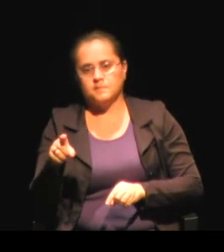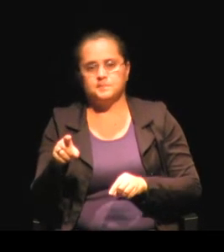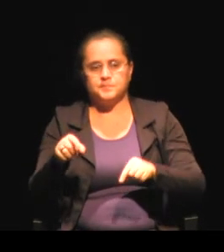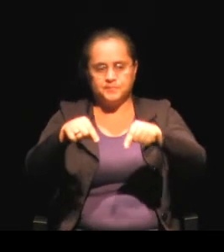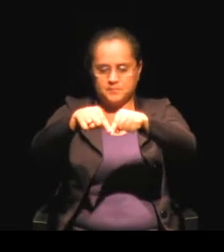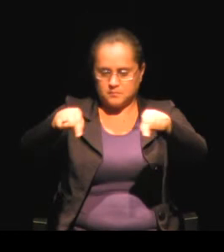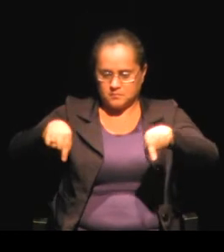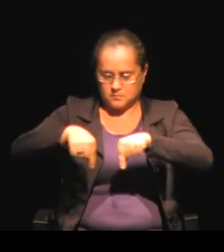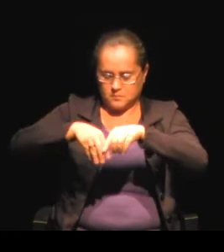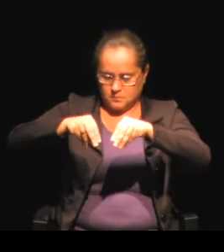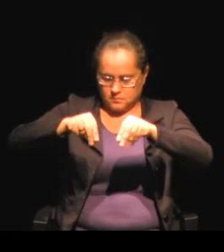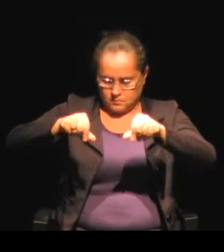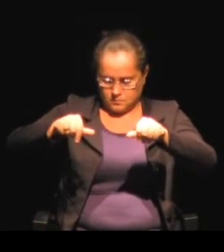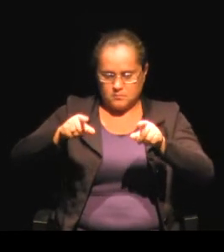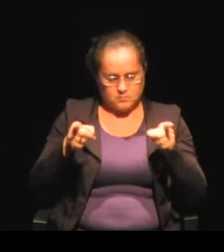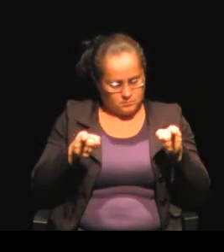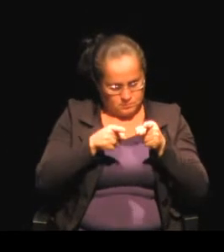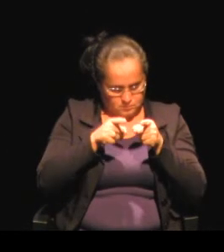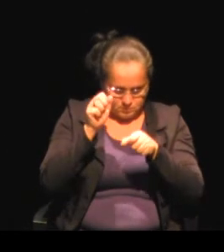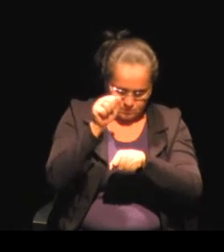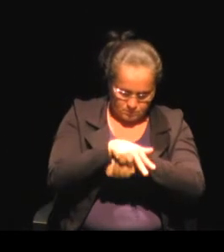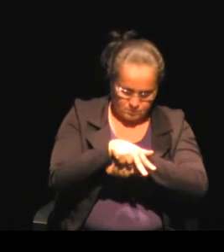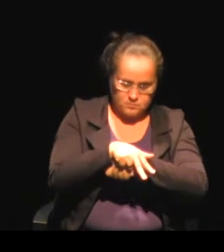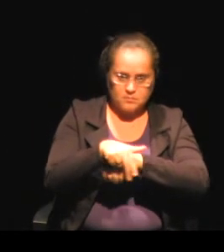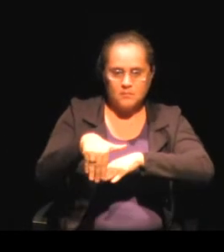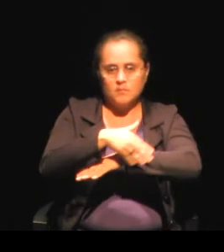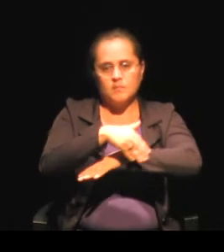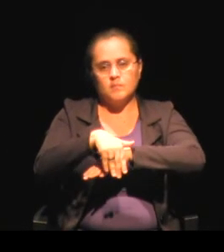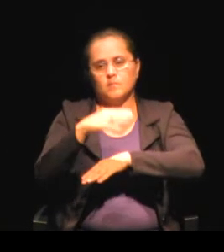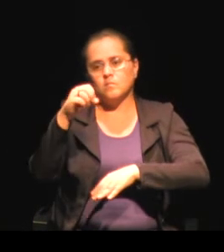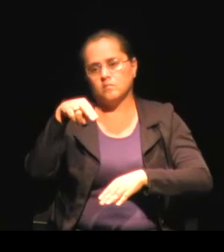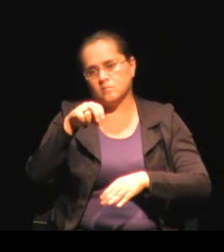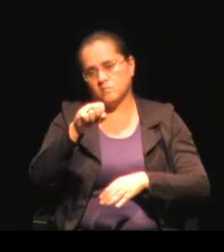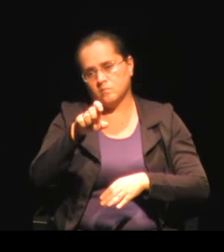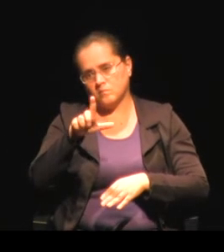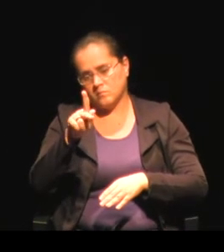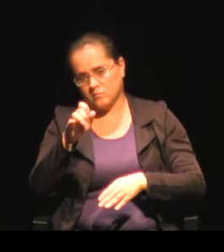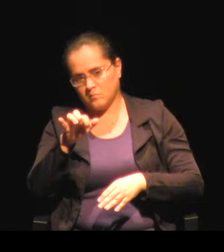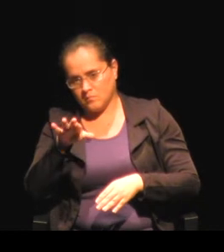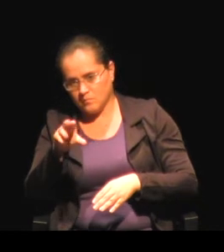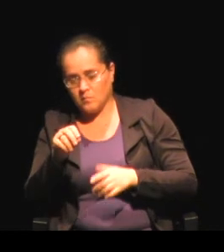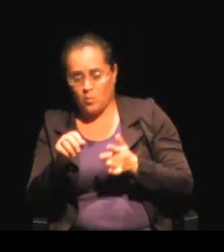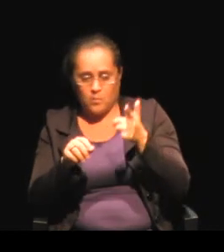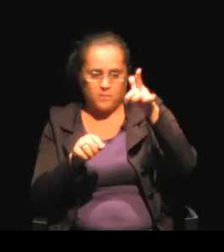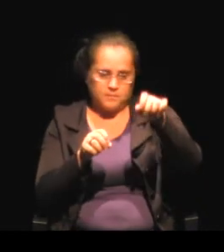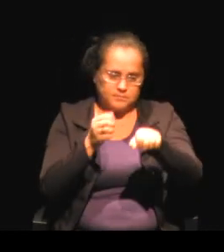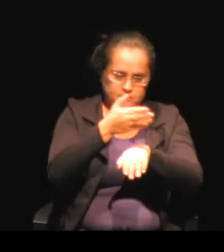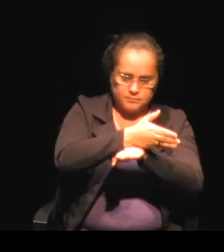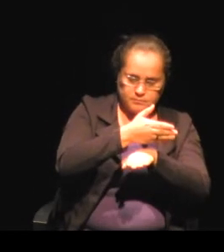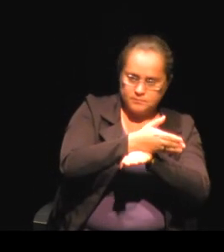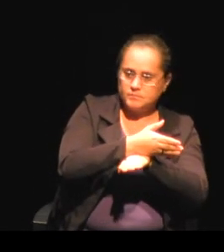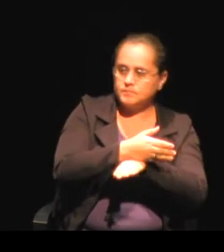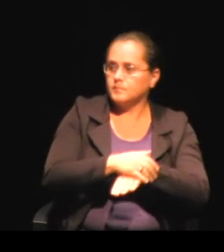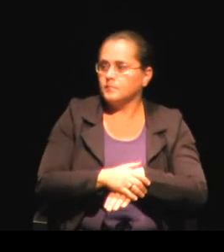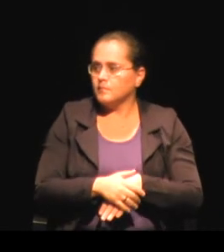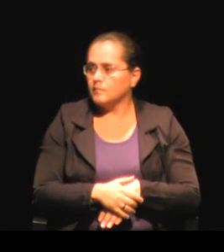Rua Formosa, com Vale do Anhangabaú. O terreno, na verdade, tem uma pequena entrada aqui pela parte da Rua Conselheiro Crispiniano, um outro acesso aqui